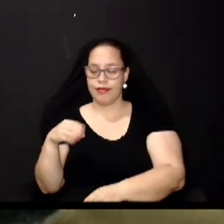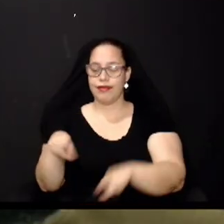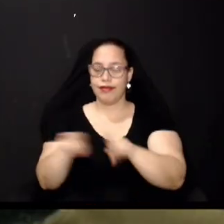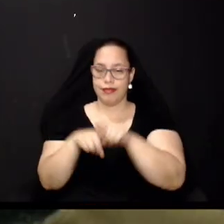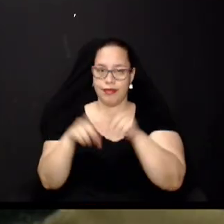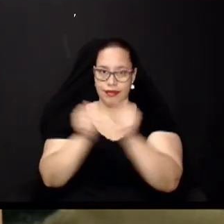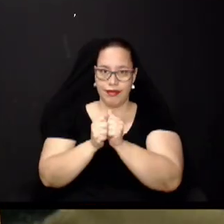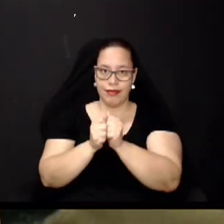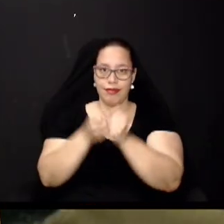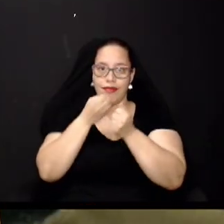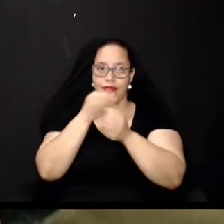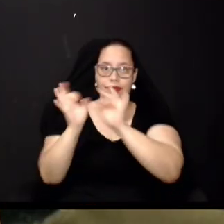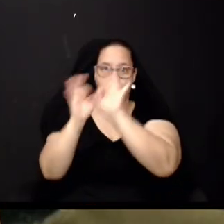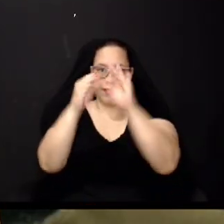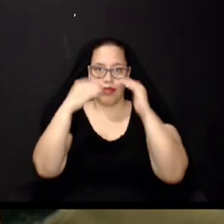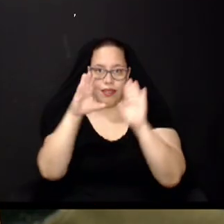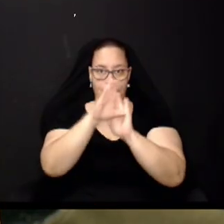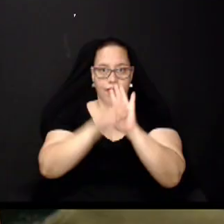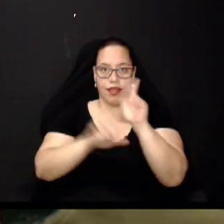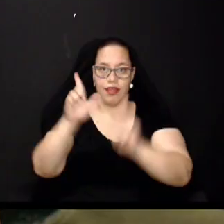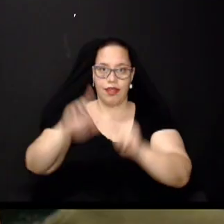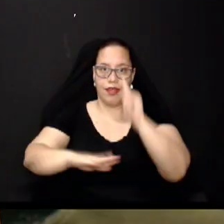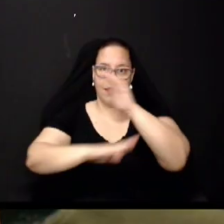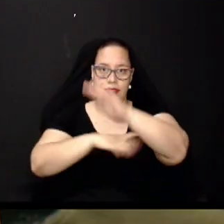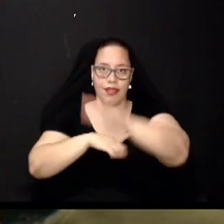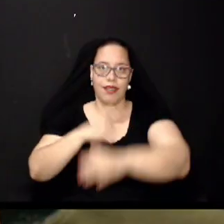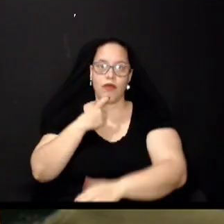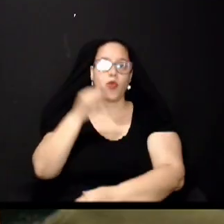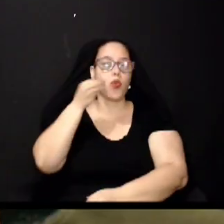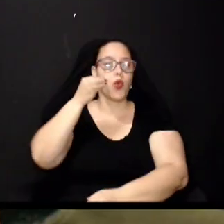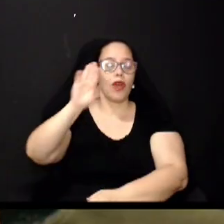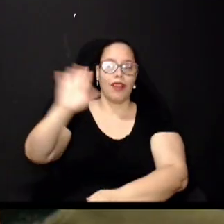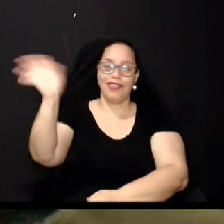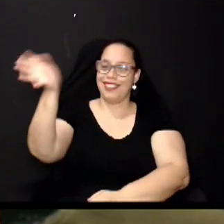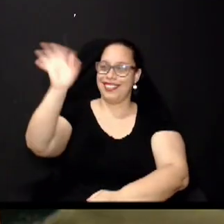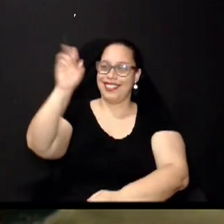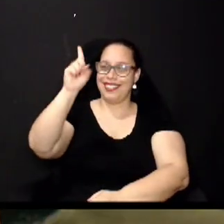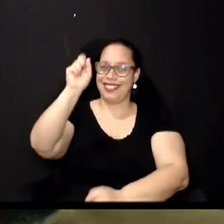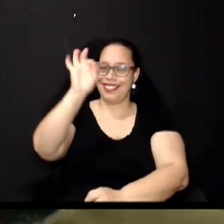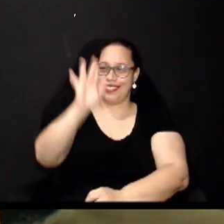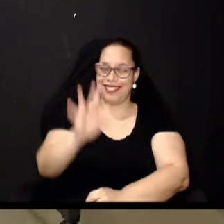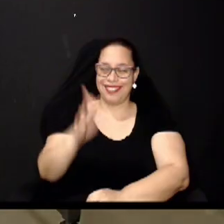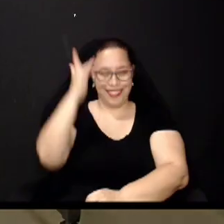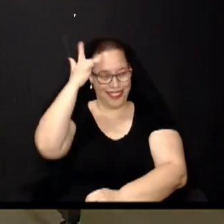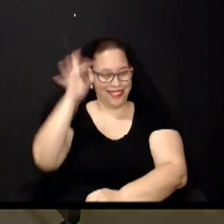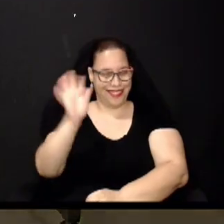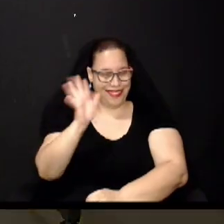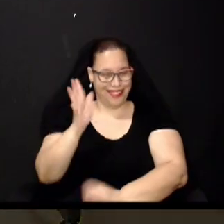acompanhado com a programação da TV Câmara Campinas. Beijo grande, fique com Deus e até amanhã. Tchau, tchau.